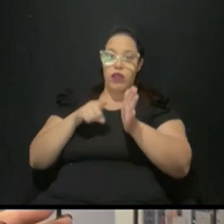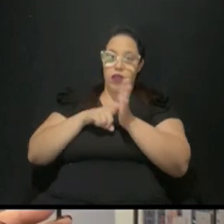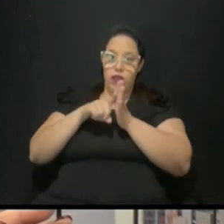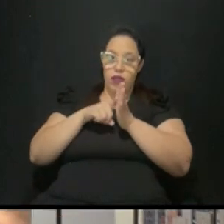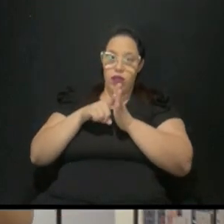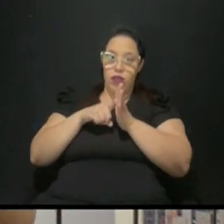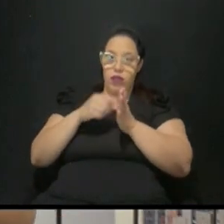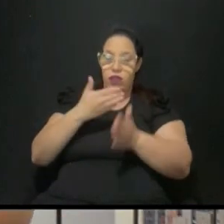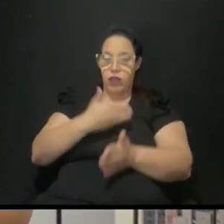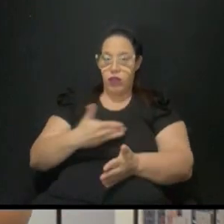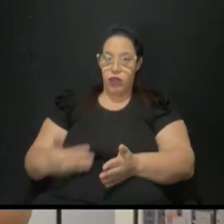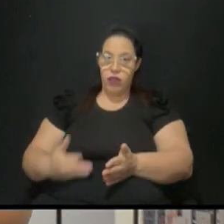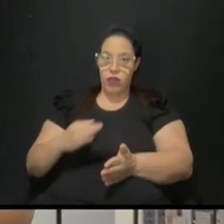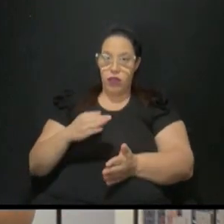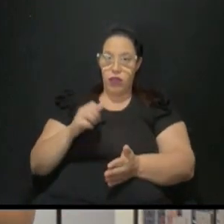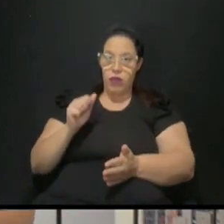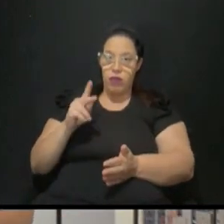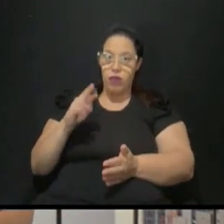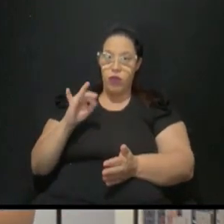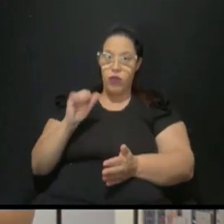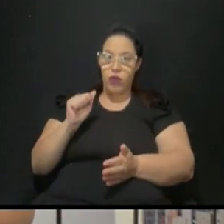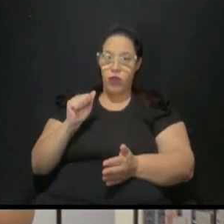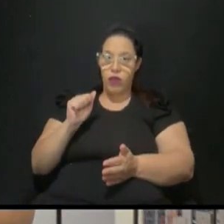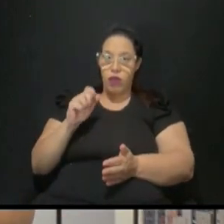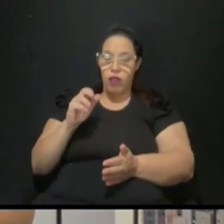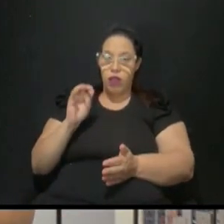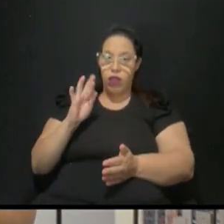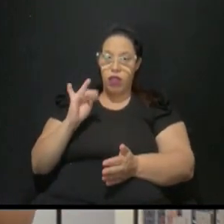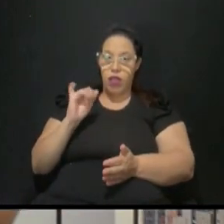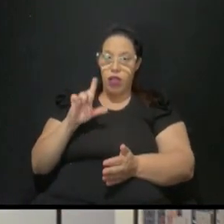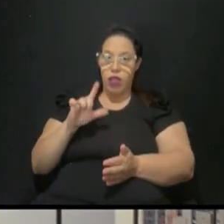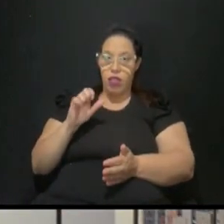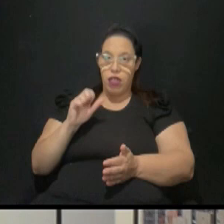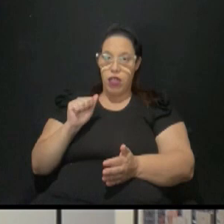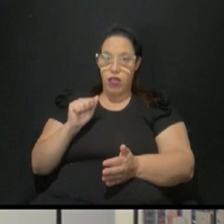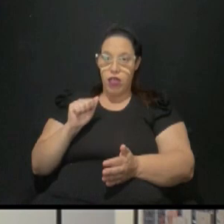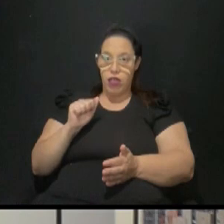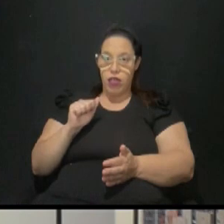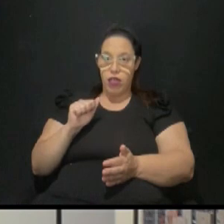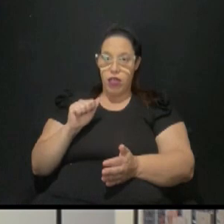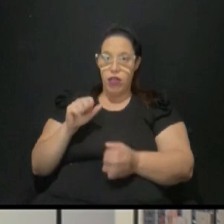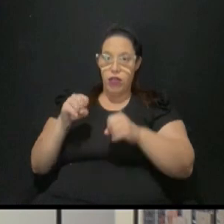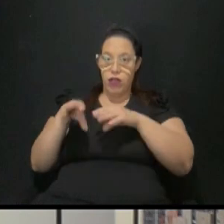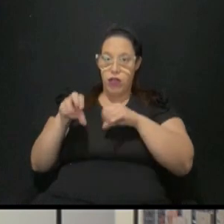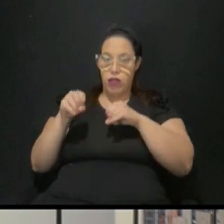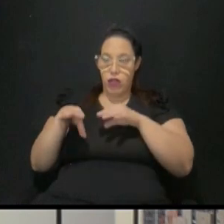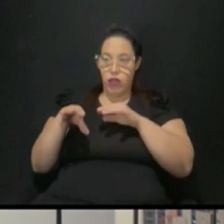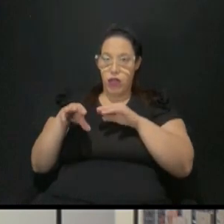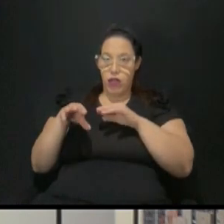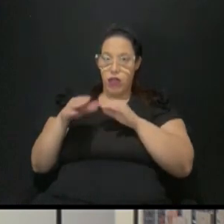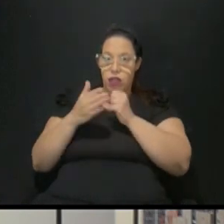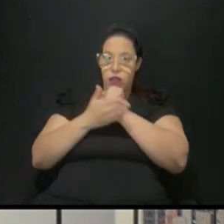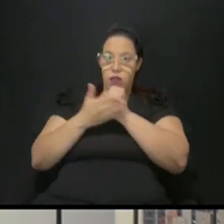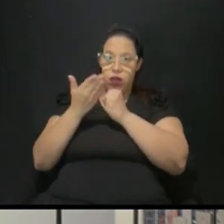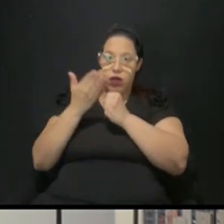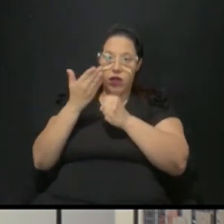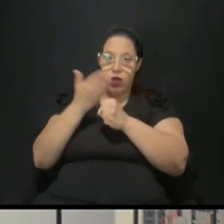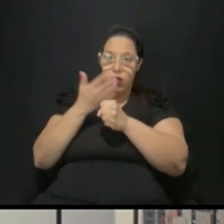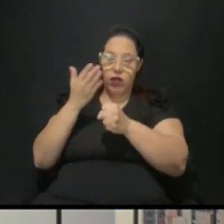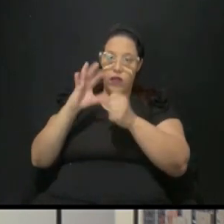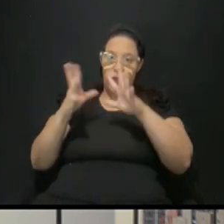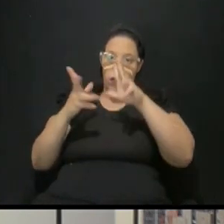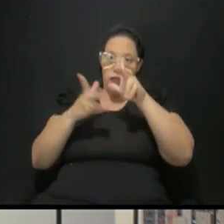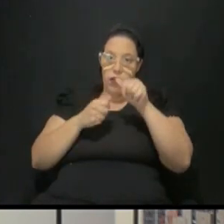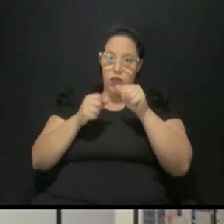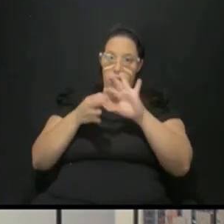Bolsa Atleta começa com R$ 410 para a categoria estudantil, aí passa a base nacional, internacional, olímpico e paralímpico,